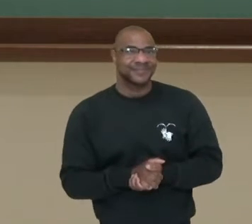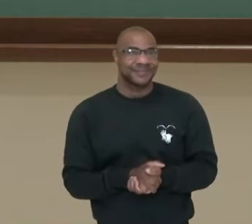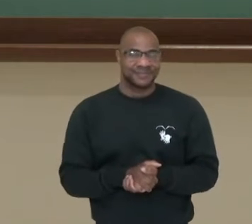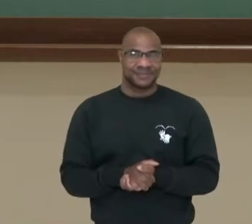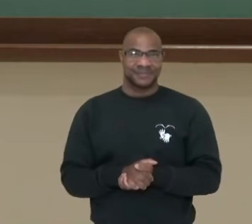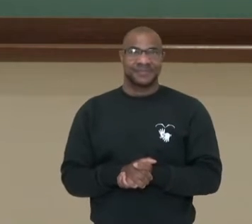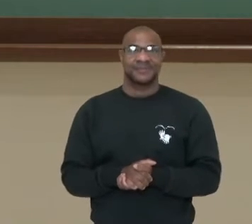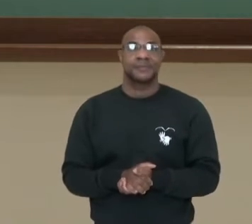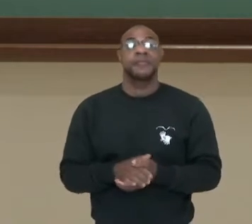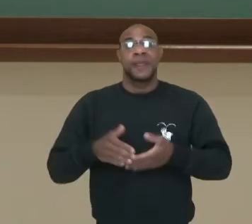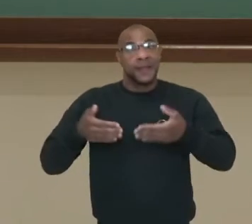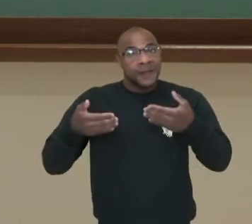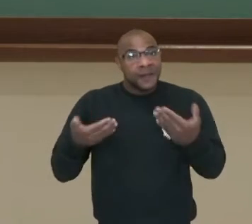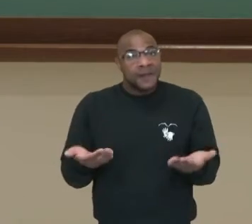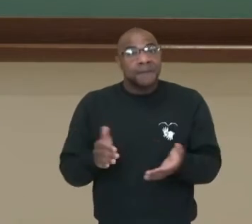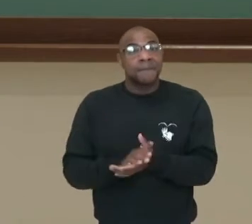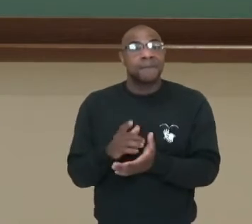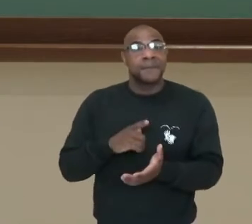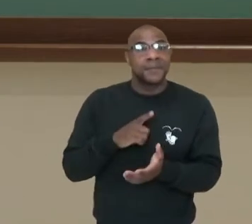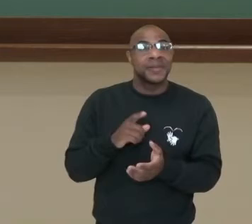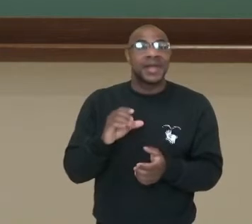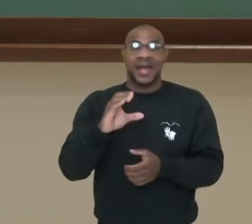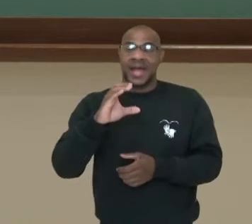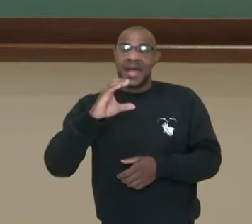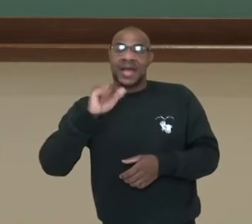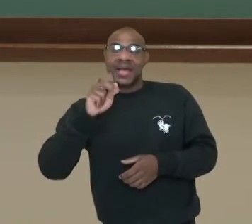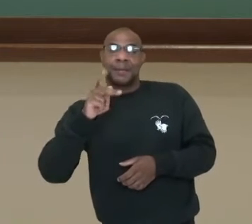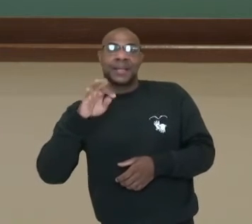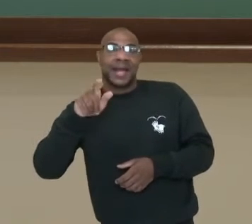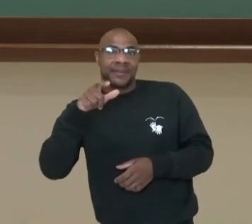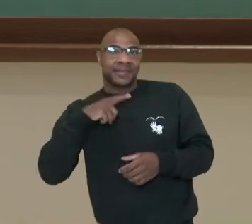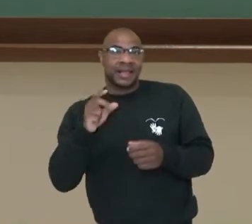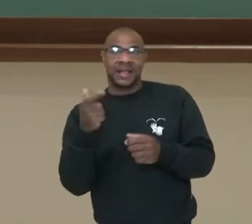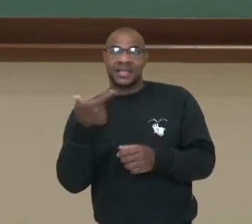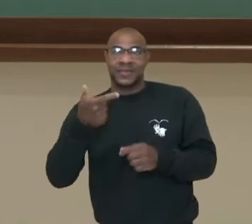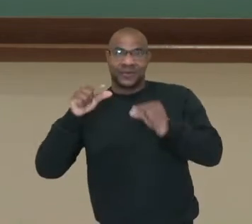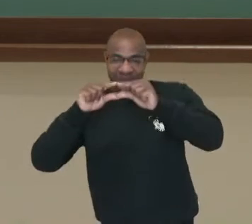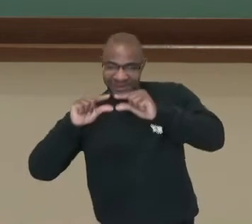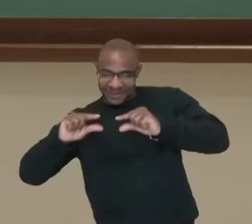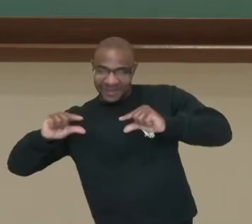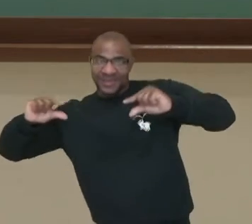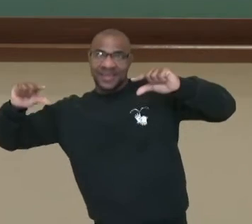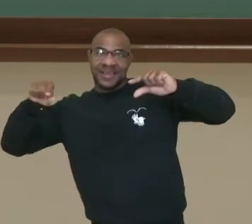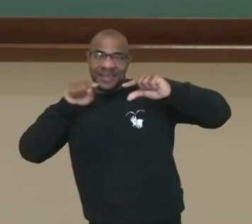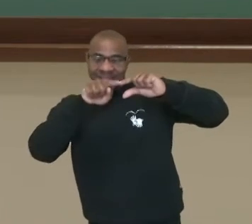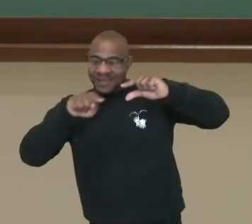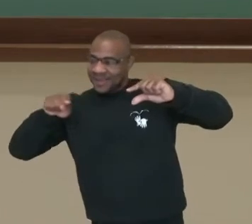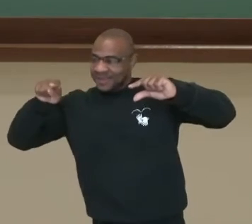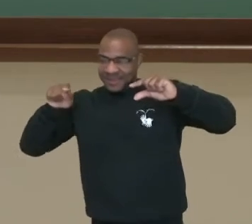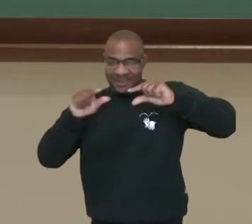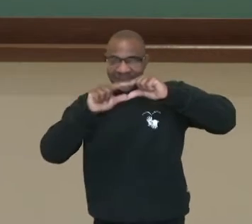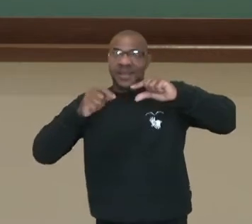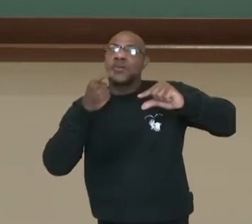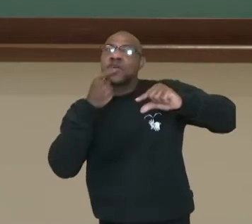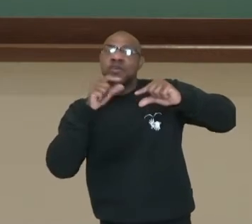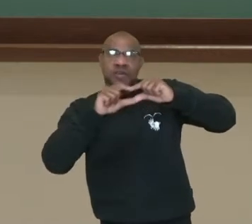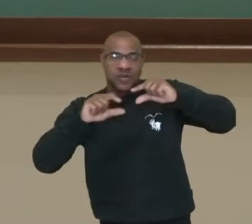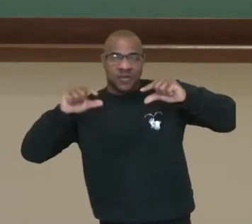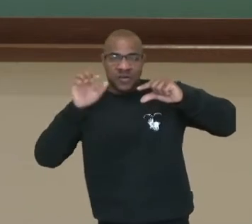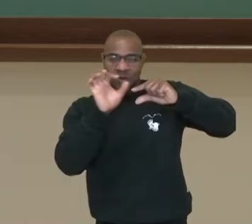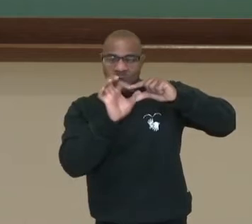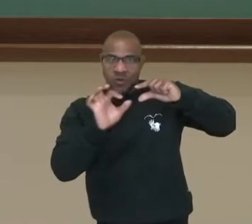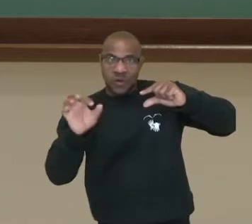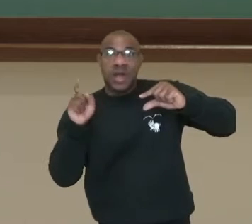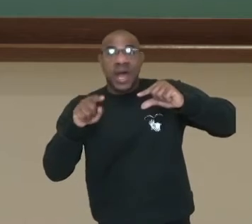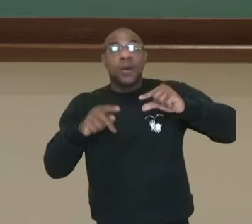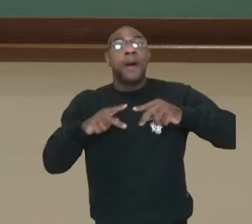ficar em volta dos alvéolos. Então o capilar está aqui nessa segunda imagem, tá? Esse HB significa hemoglobina, que é a